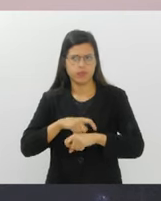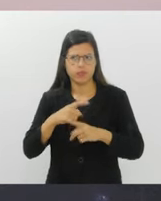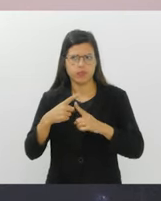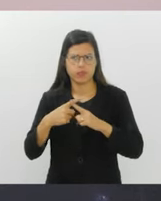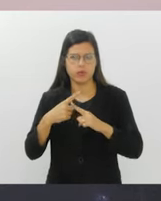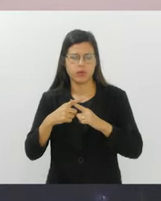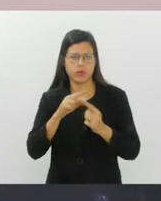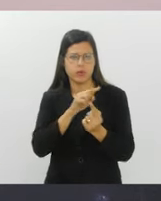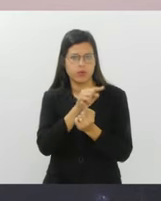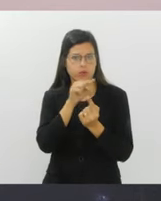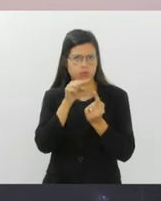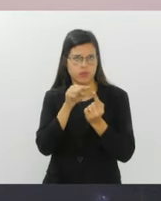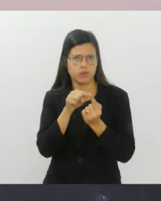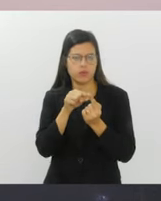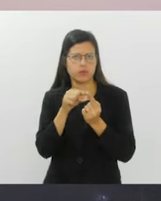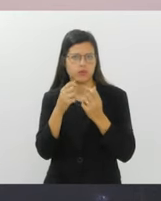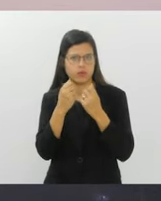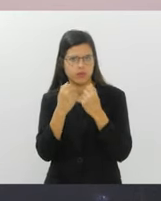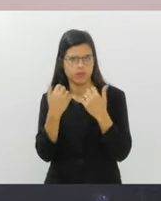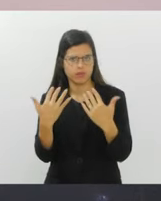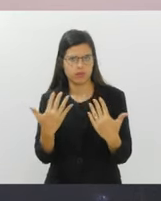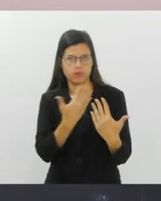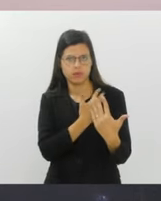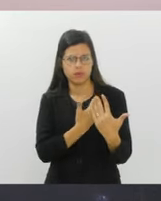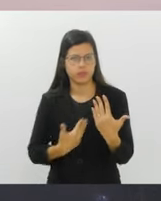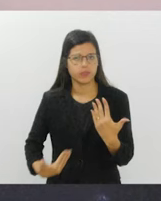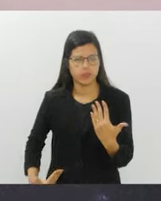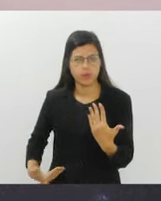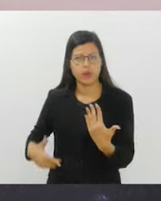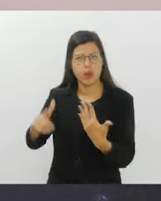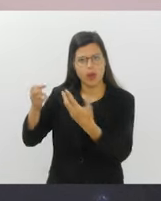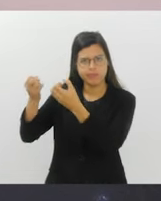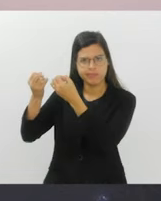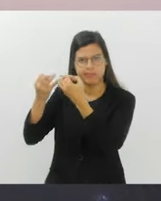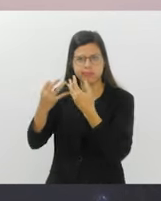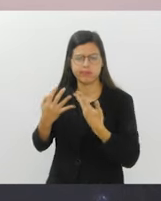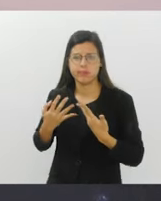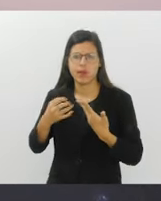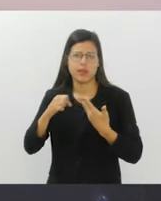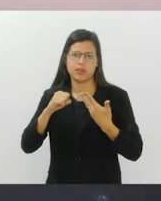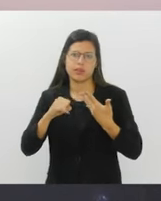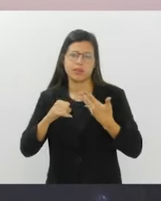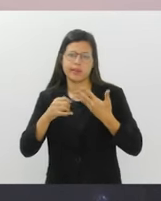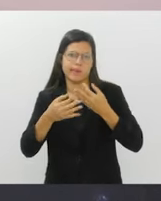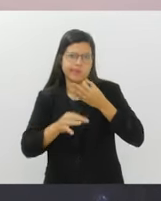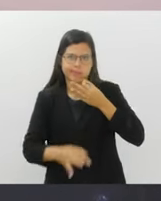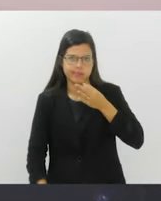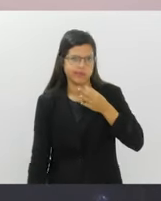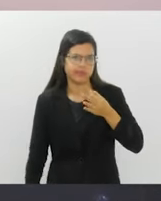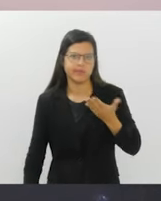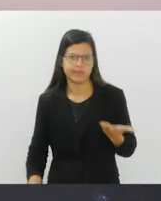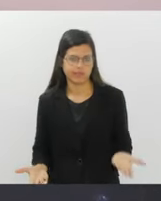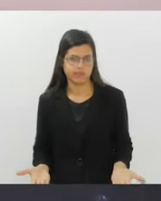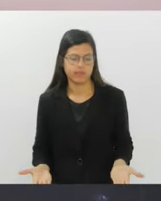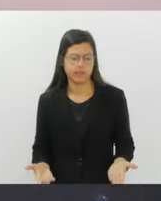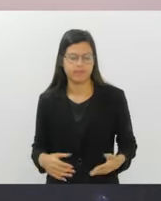o objetivo dessa audiência pública é ouvir. Se a gente ficar deitando falação, a gente não ouve, a gente só fala.